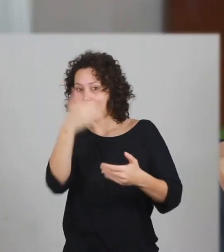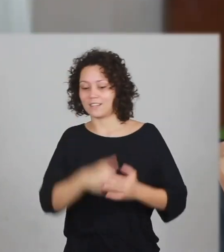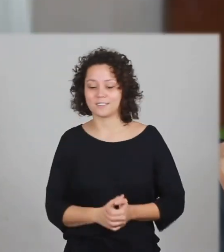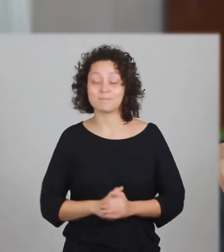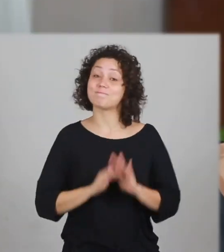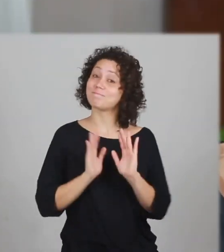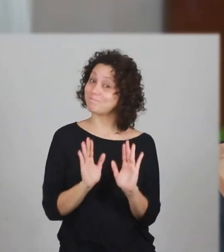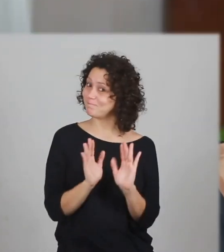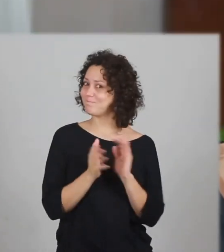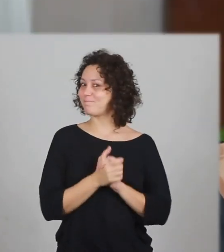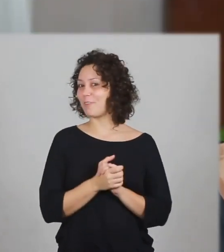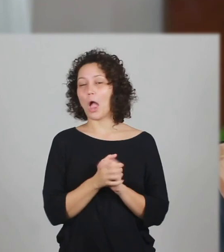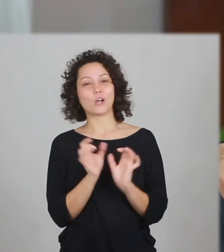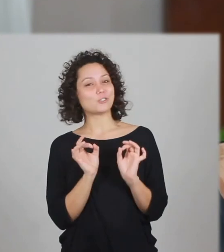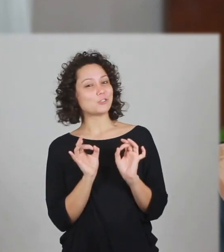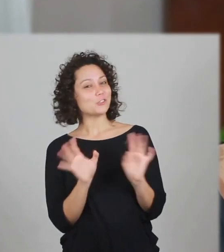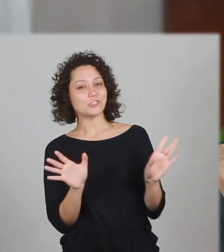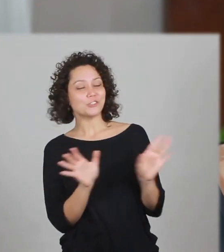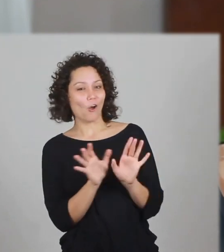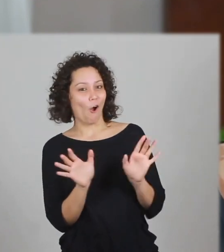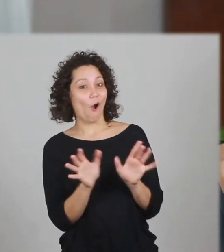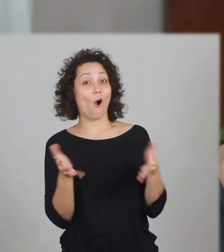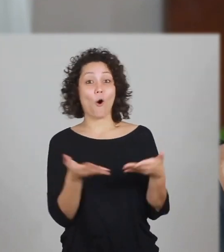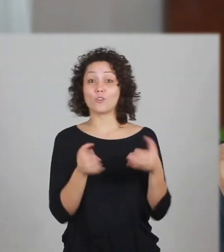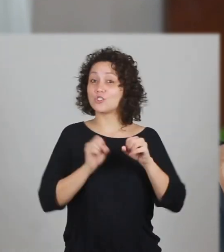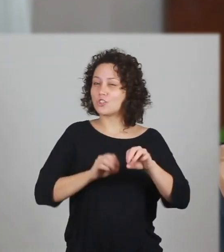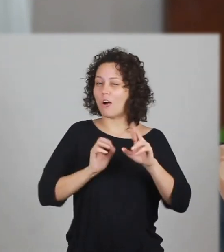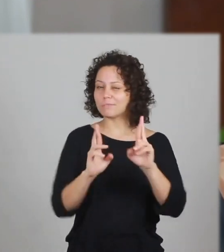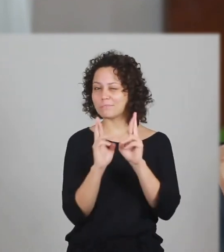isso, pessoal. Essa foi a nossa aula de hoje. Espero que